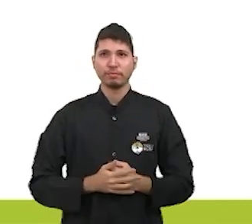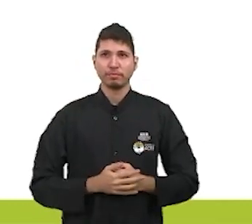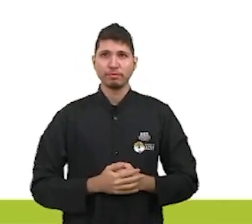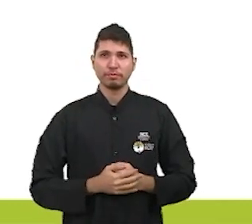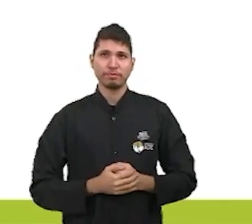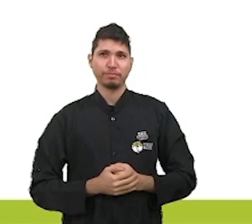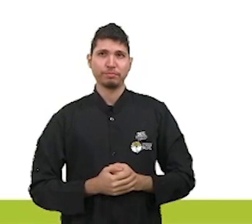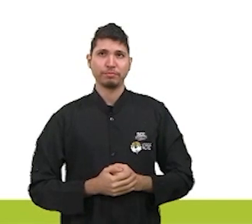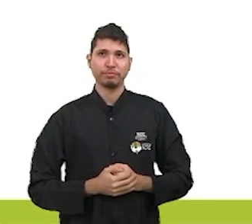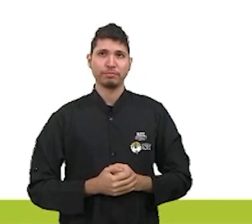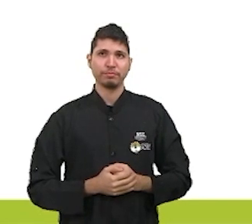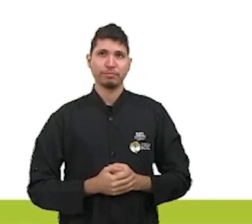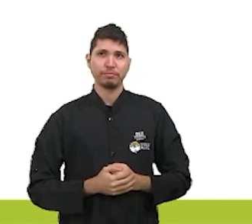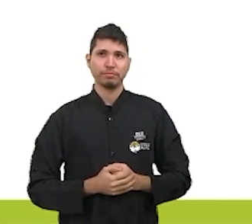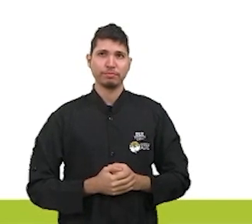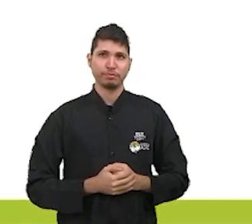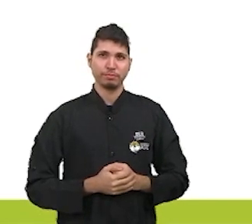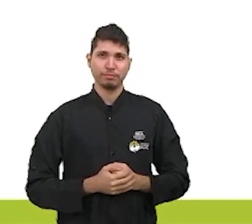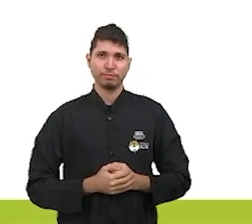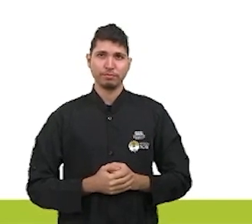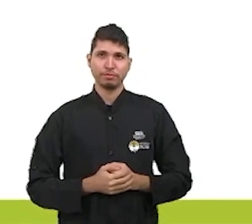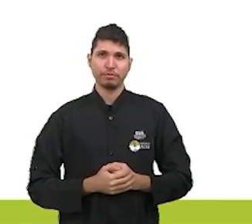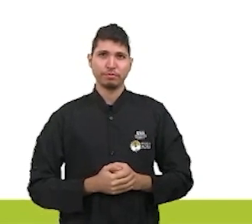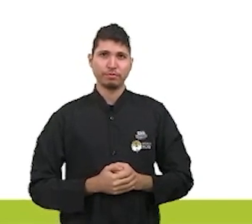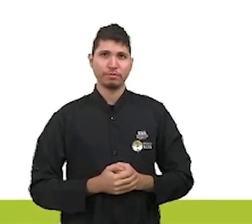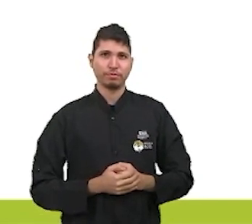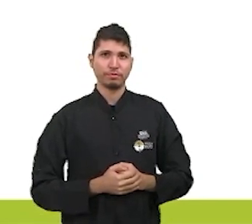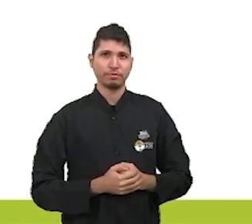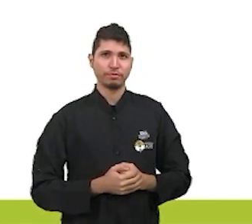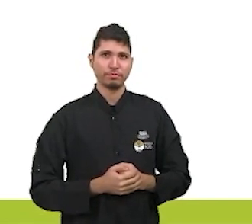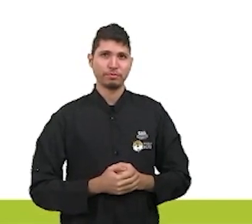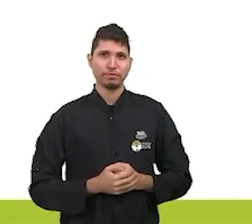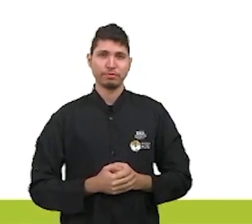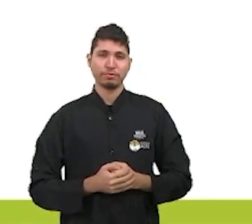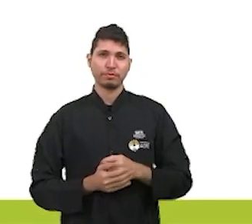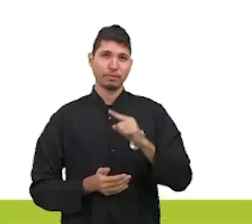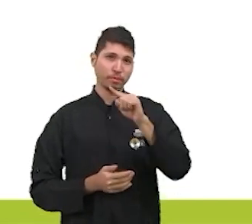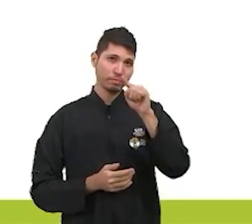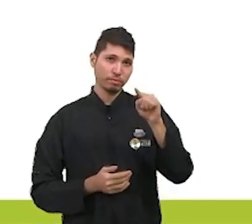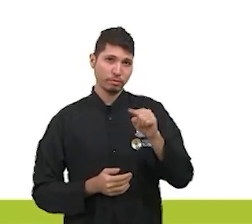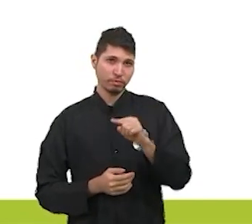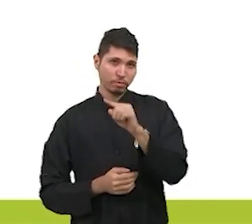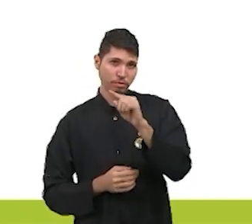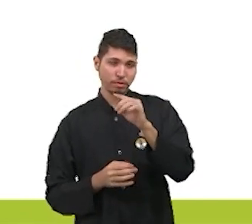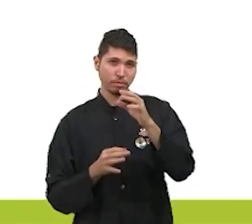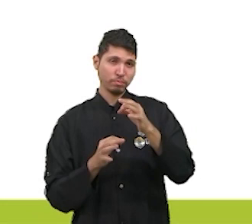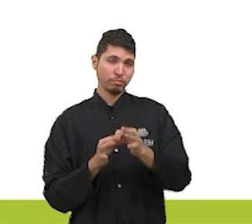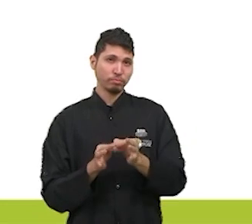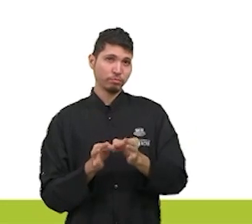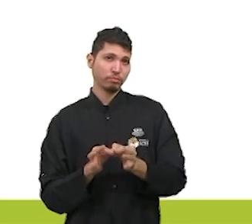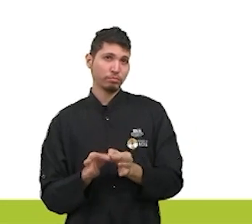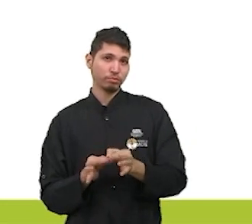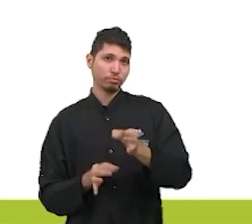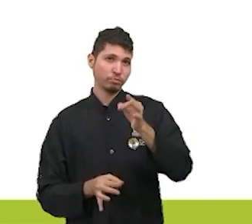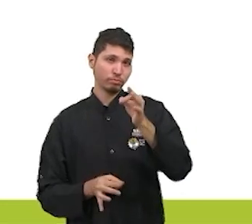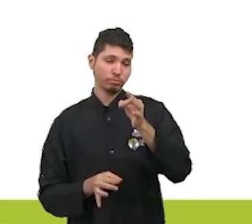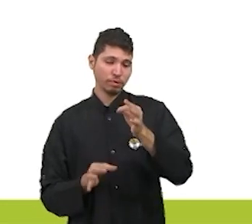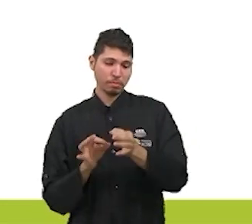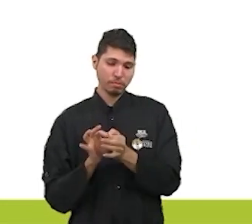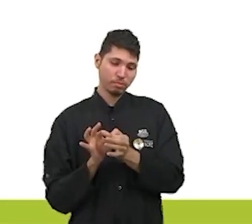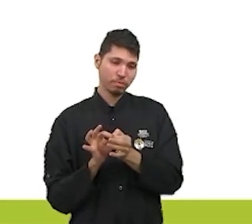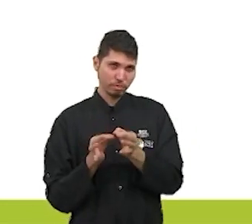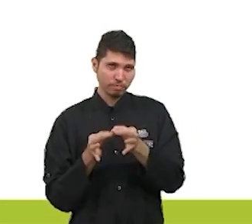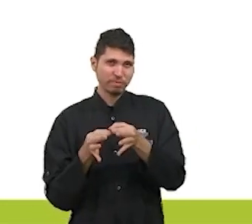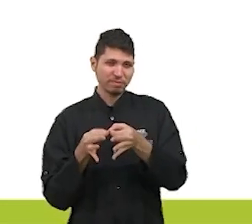pedacinho aqui, ó, esse pedacinho aqui corresponde ao tamanho da mangueira, tá? O que ele quer, professor? Ele quer saber quanto vale do